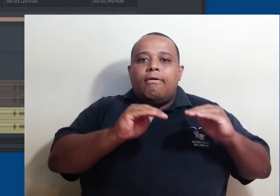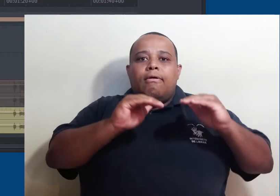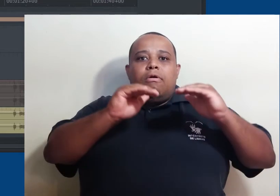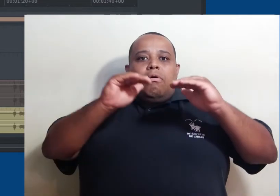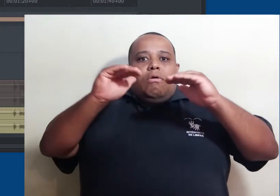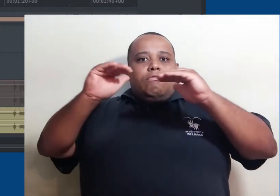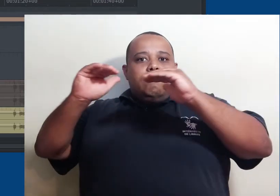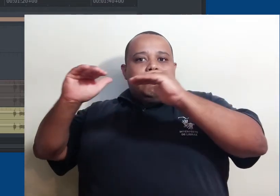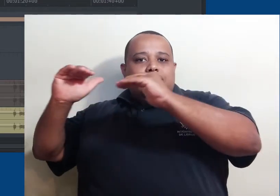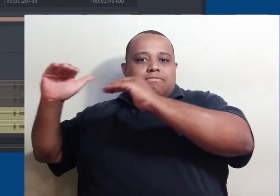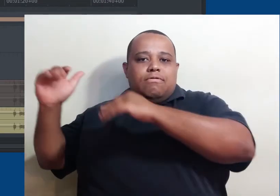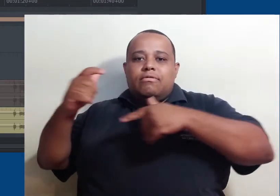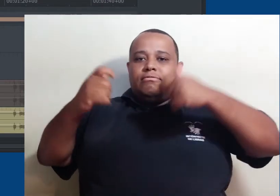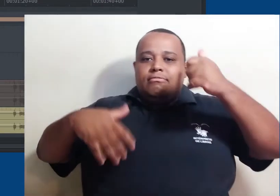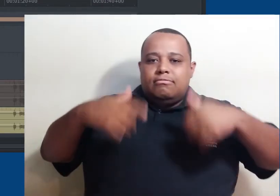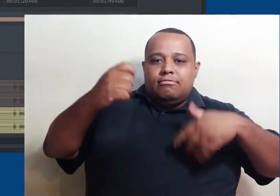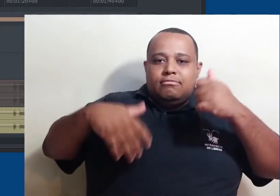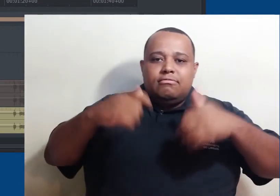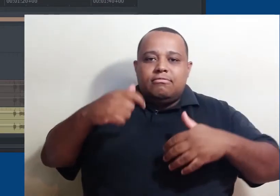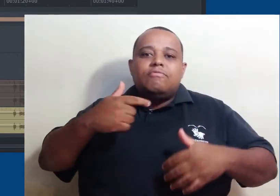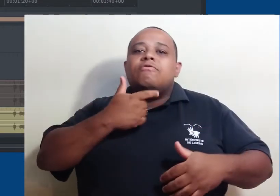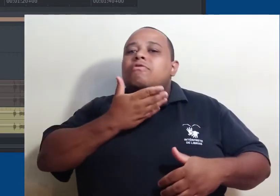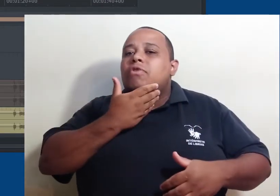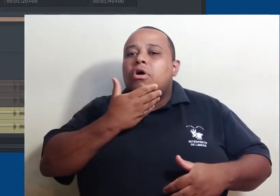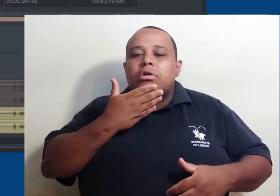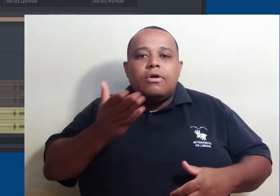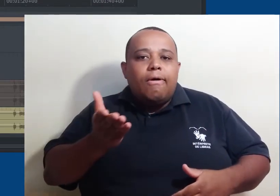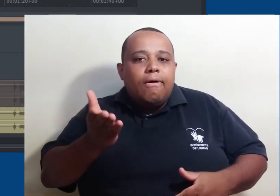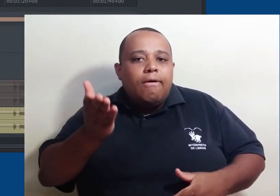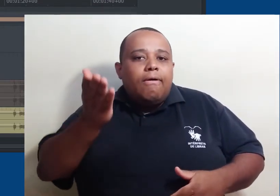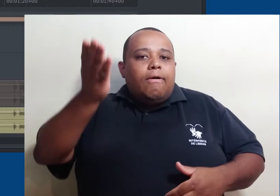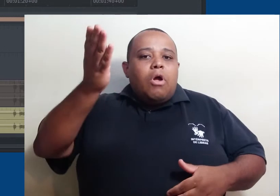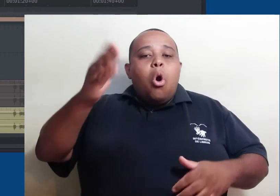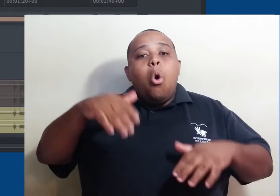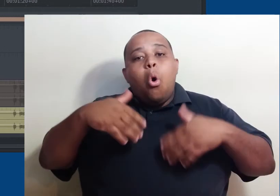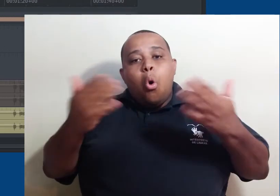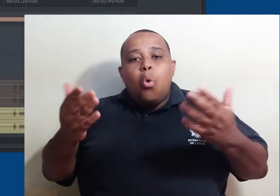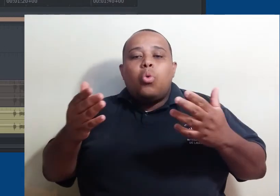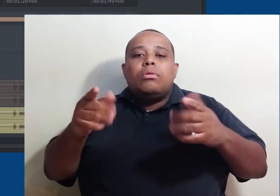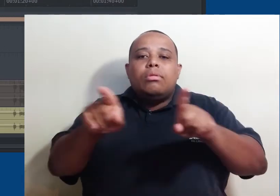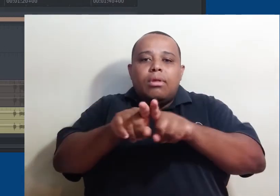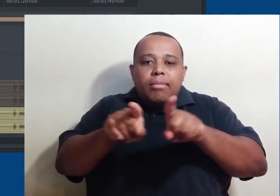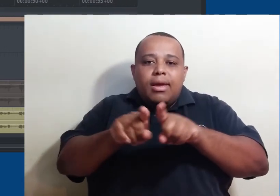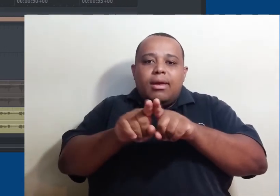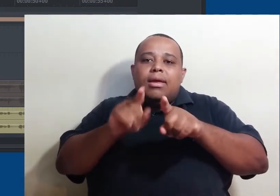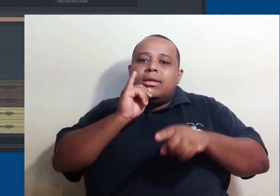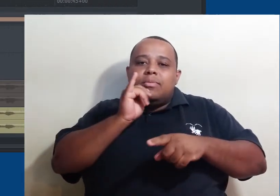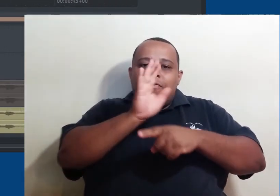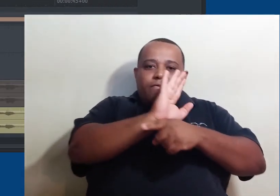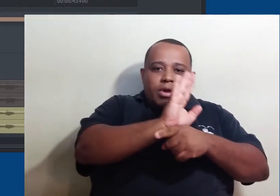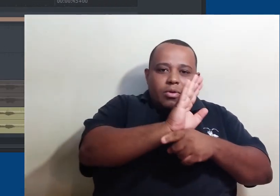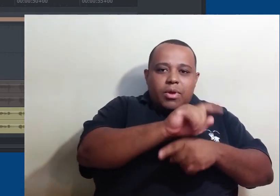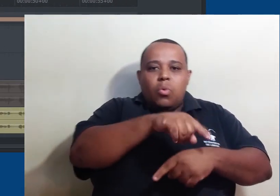da SEAD, que é a super... E você pode usar o crossfade também entre clipes. Caso você esteja passando de um clipe para outro, é sempre